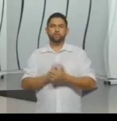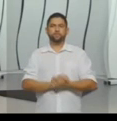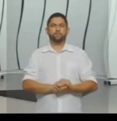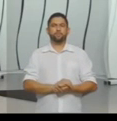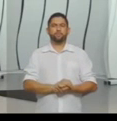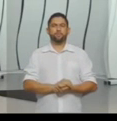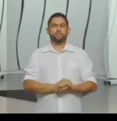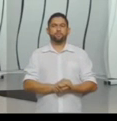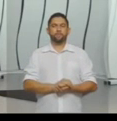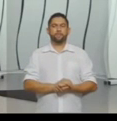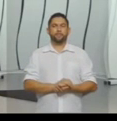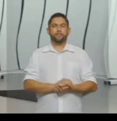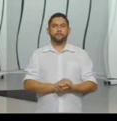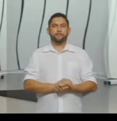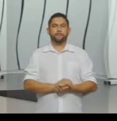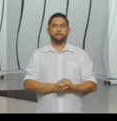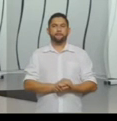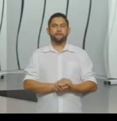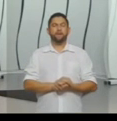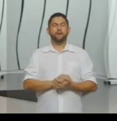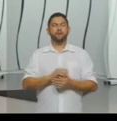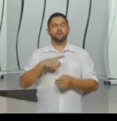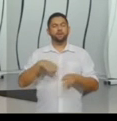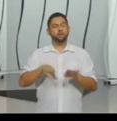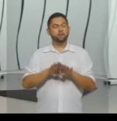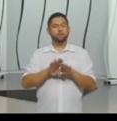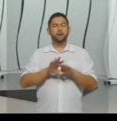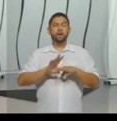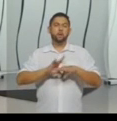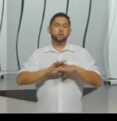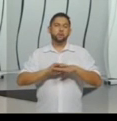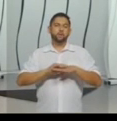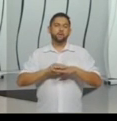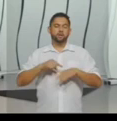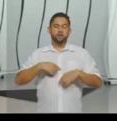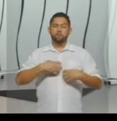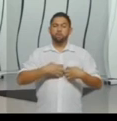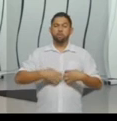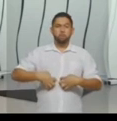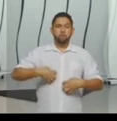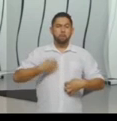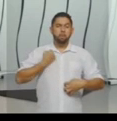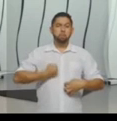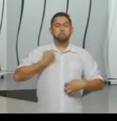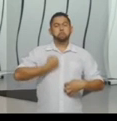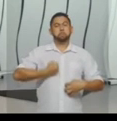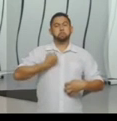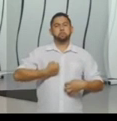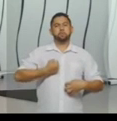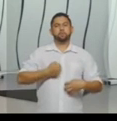característica mais de doença intestinal, né? De causar diarreia, entre outros sintomas aí.